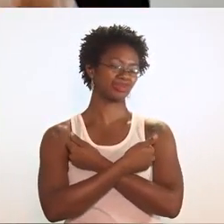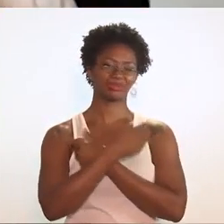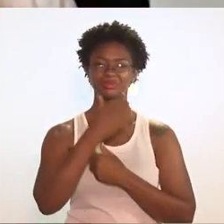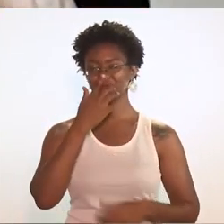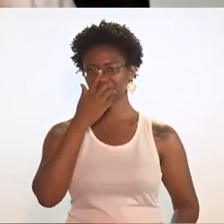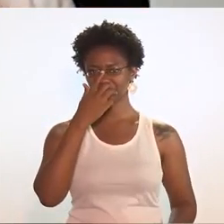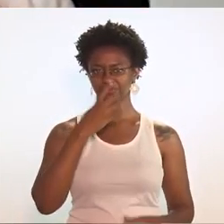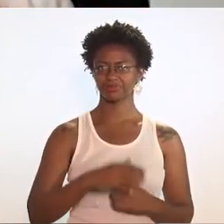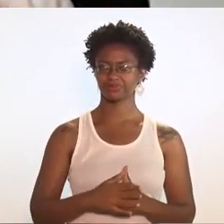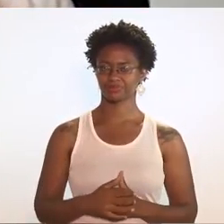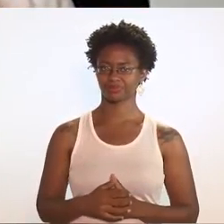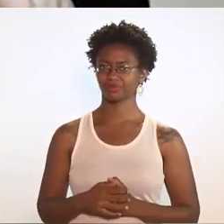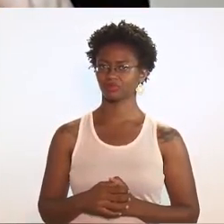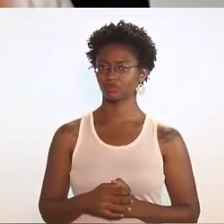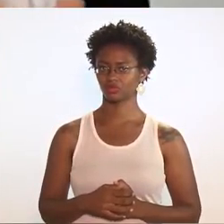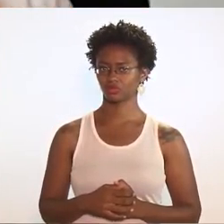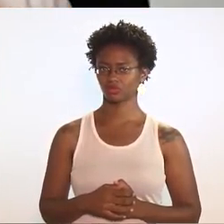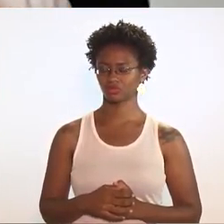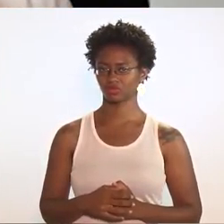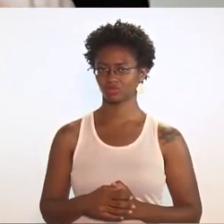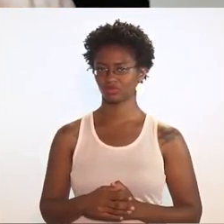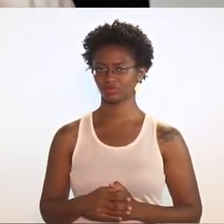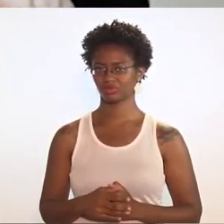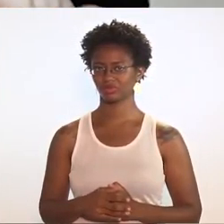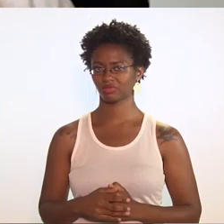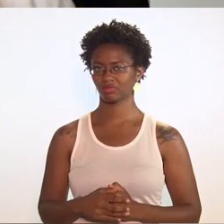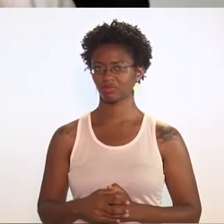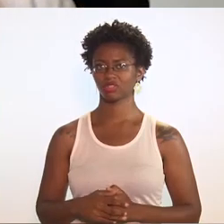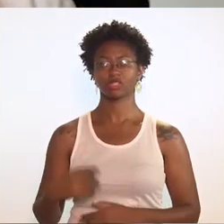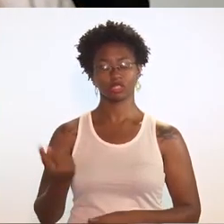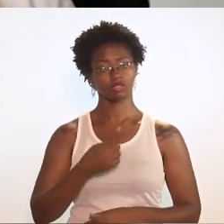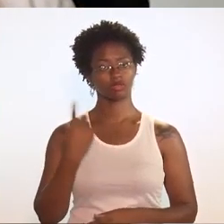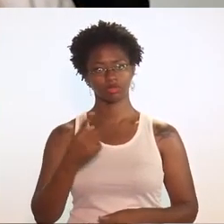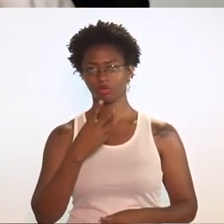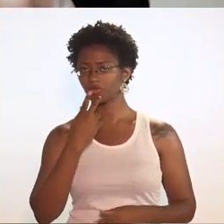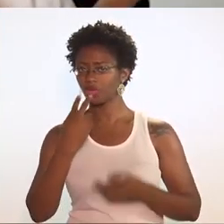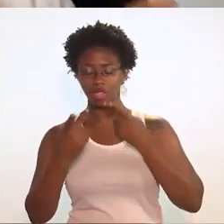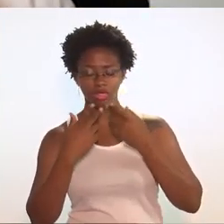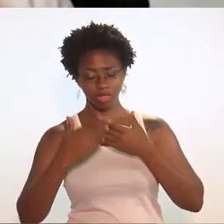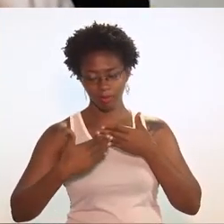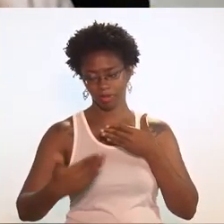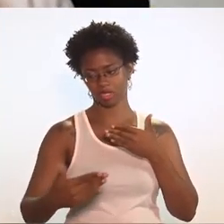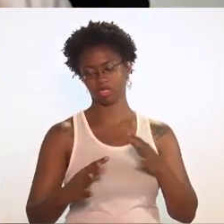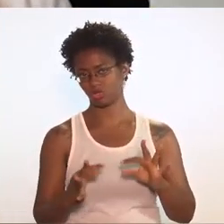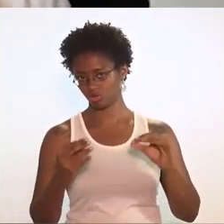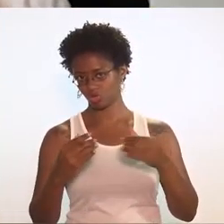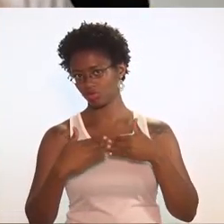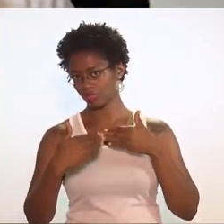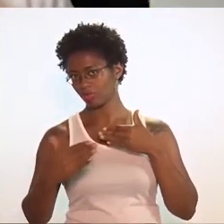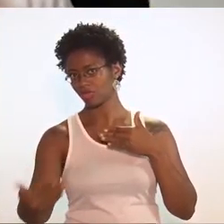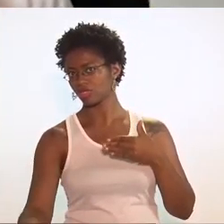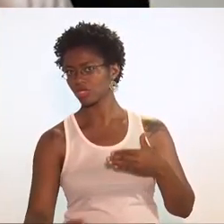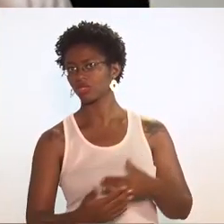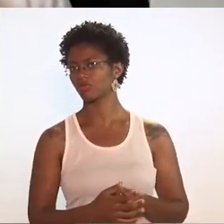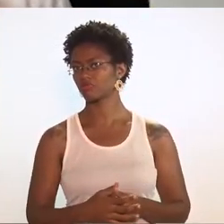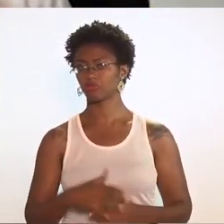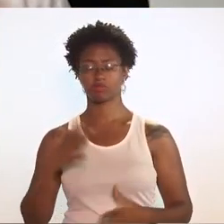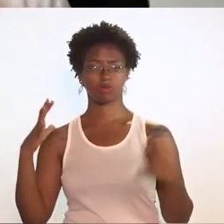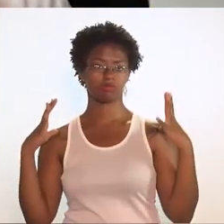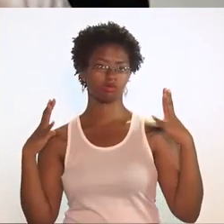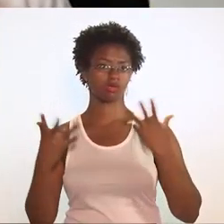ou expectativas de um novo mercado de trabalho. Então, é isso que a gente tem que fazer. O curso terminou